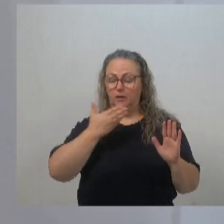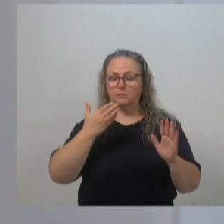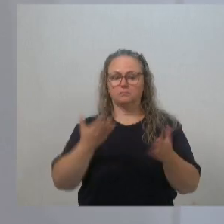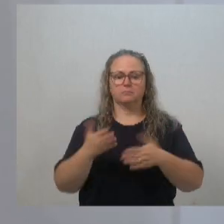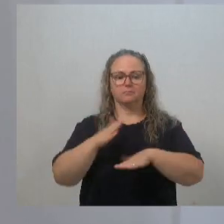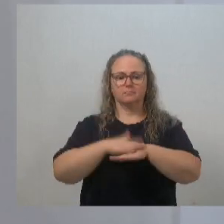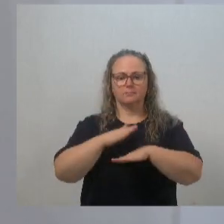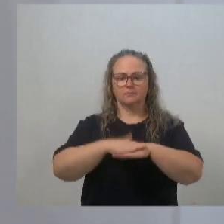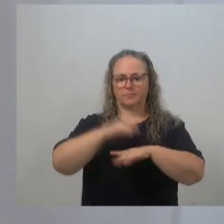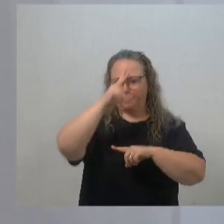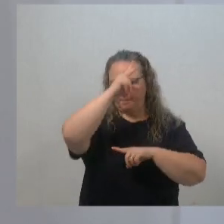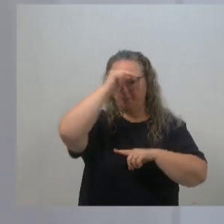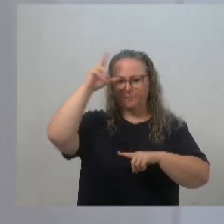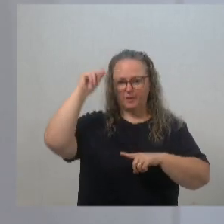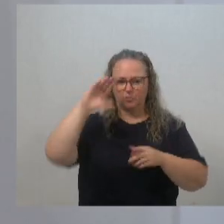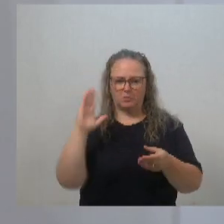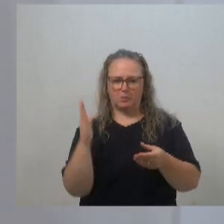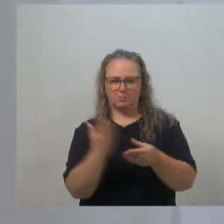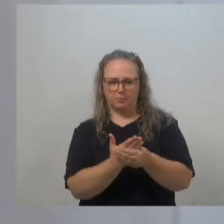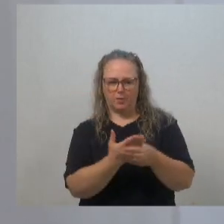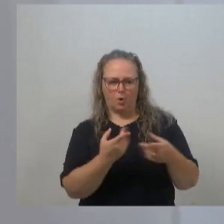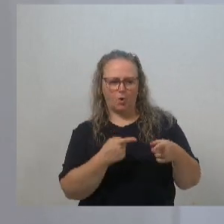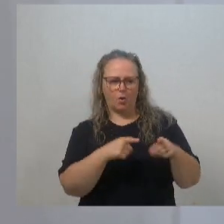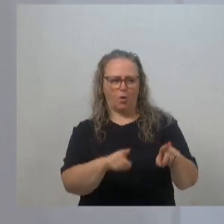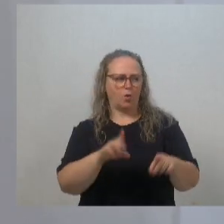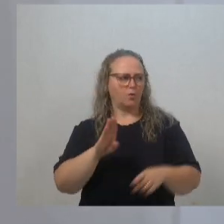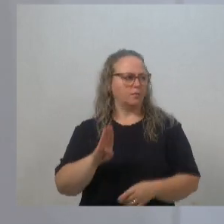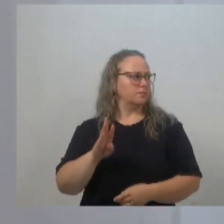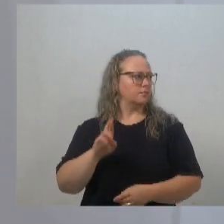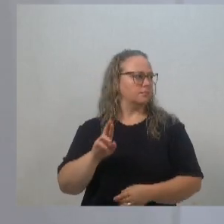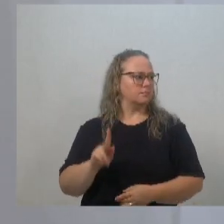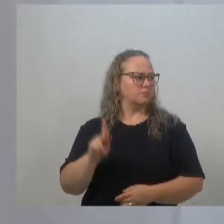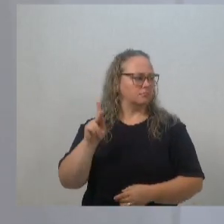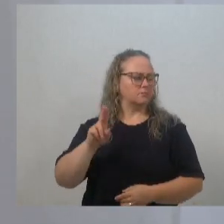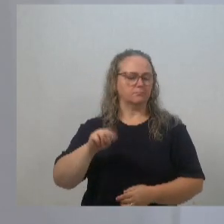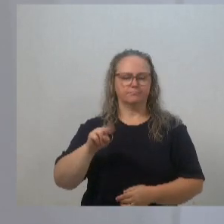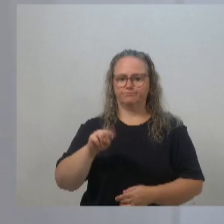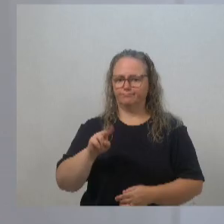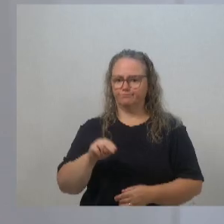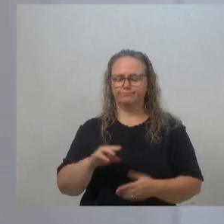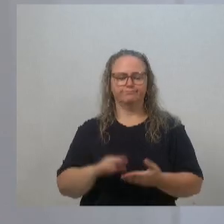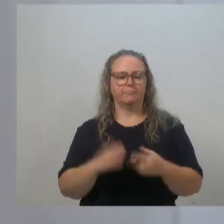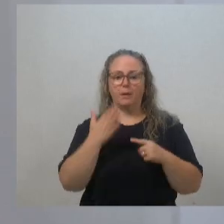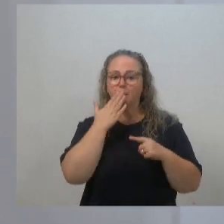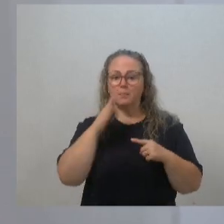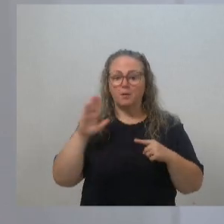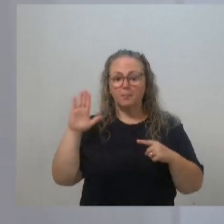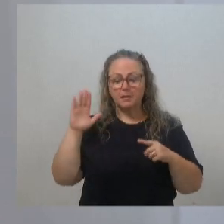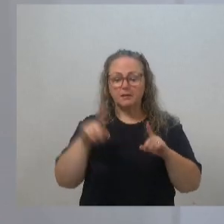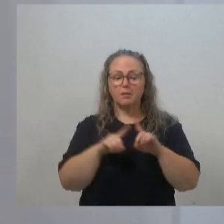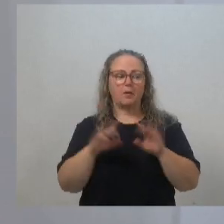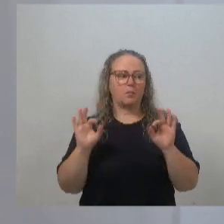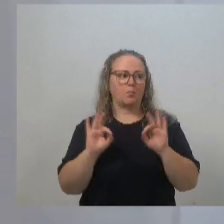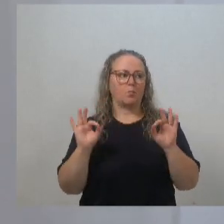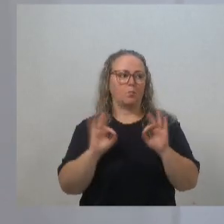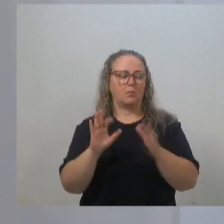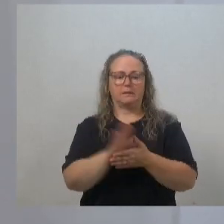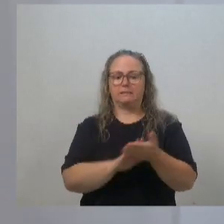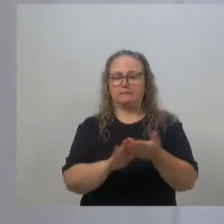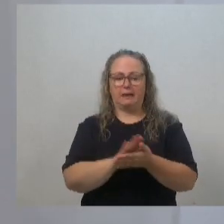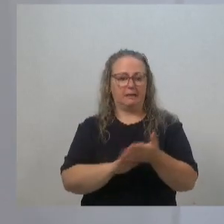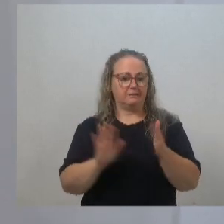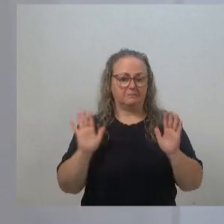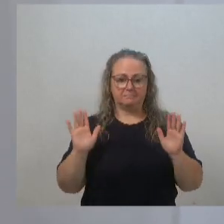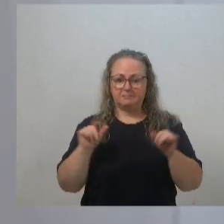prefeitura contra a BRK, ou seja, ela prometeu um negócio, não cumpriu, tinha um contrato lá em 2010 firmado e nada foi